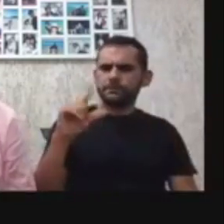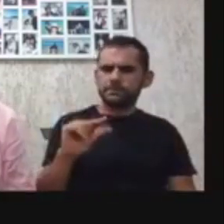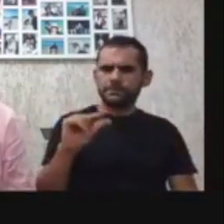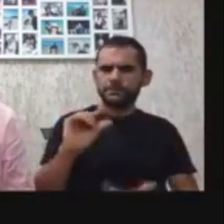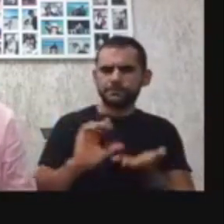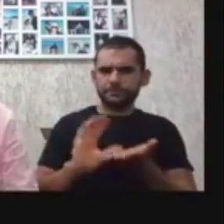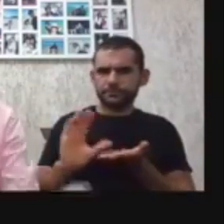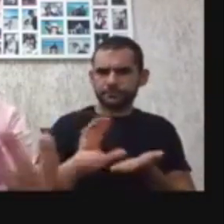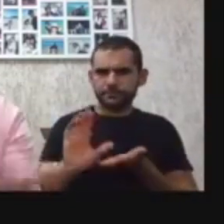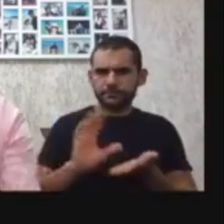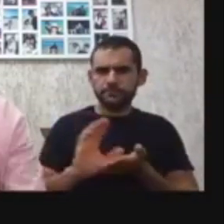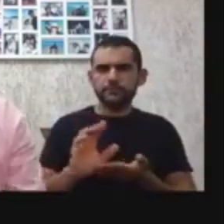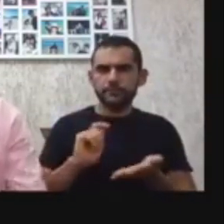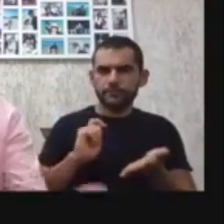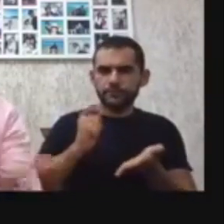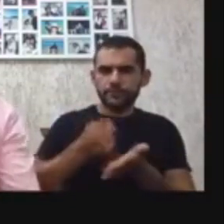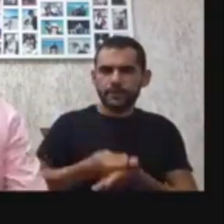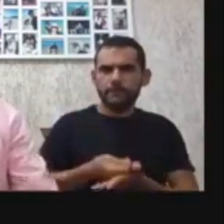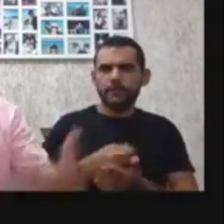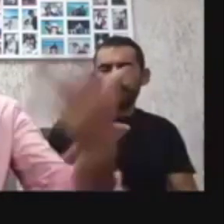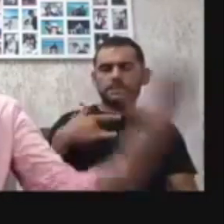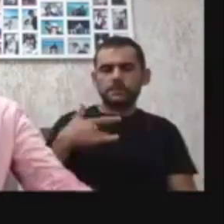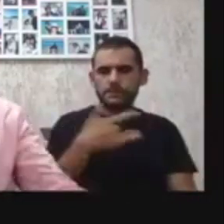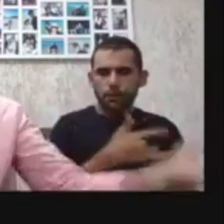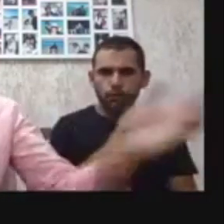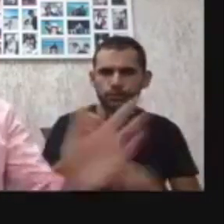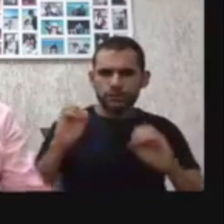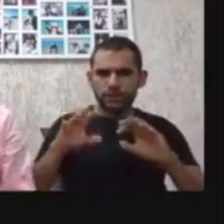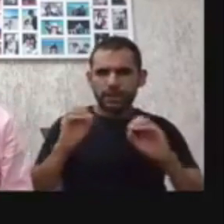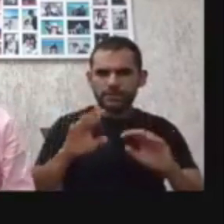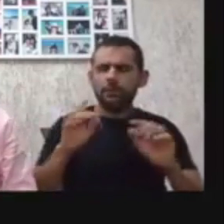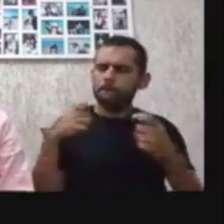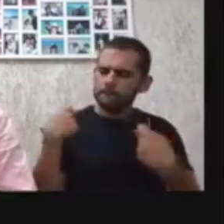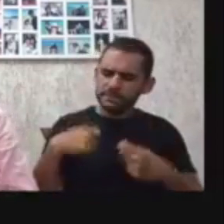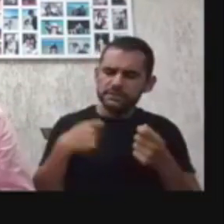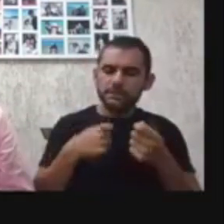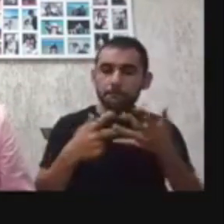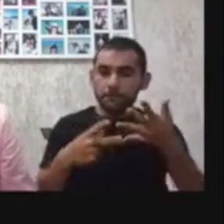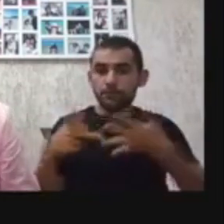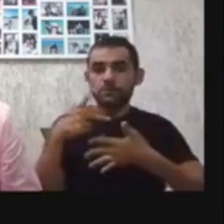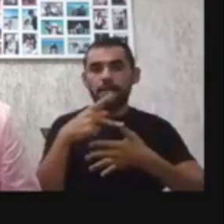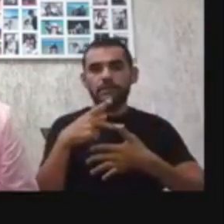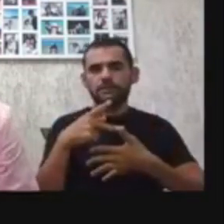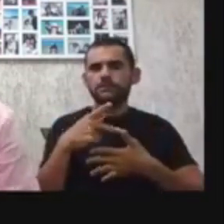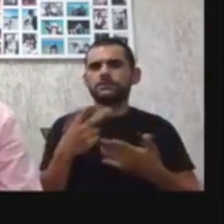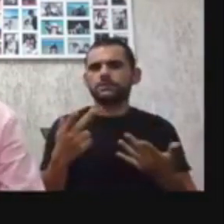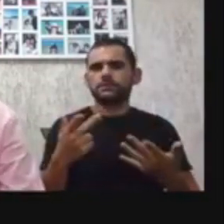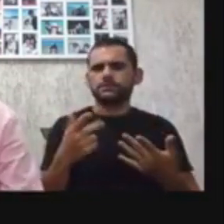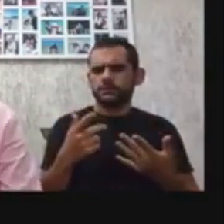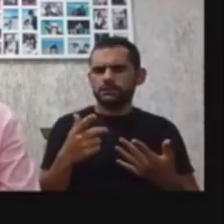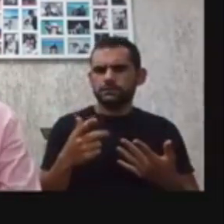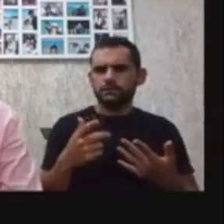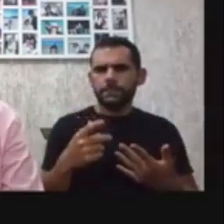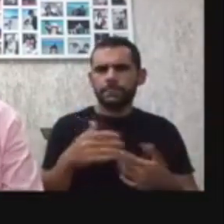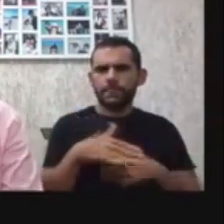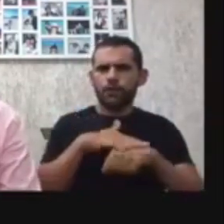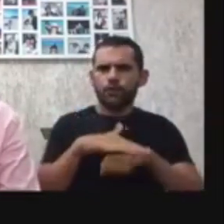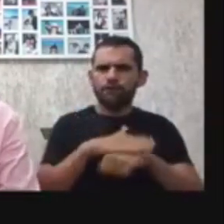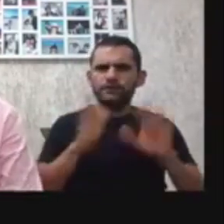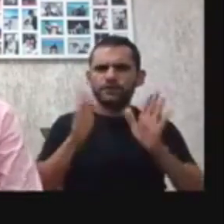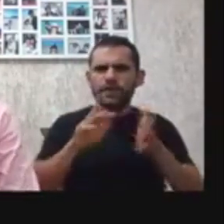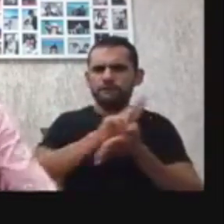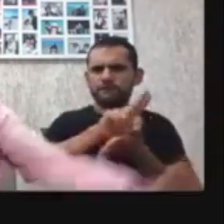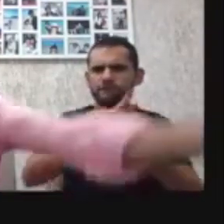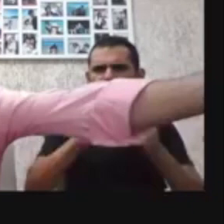recursos que a prefeitura vai ter que gastar, vai sobrar mais para saúde, para educação, para onde realmente precisa. E você acha que não tem, não? Comecei com vários empresários